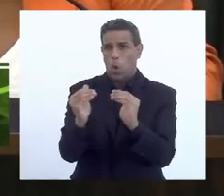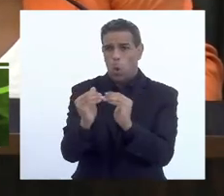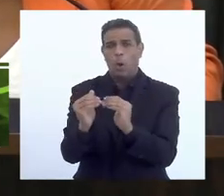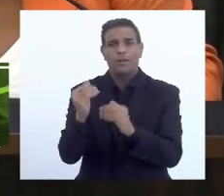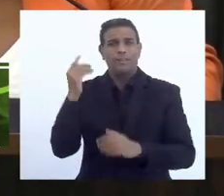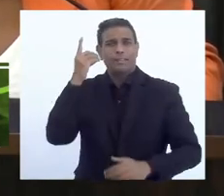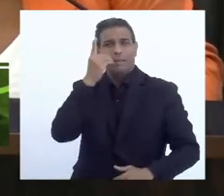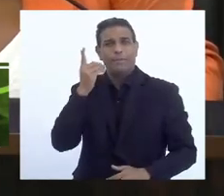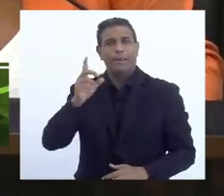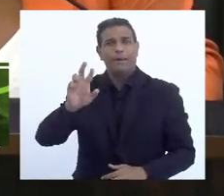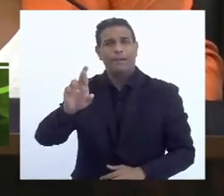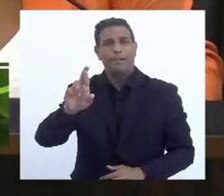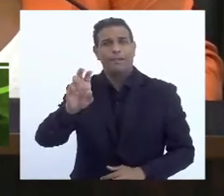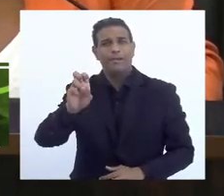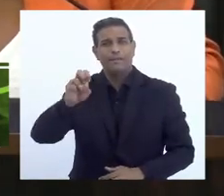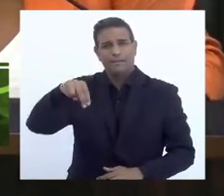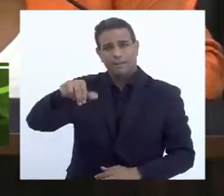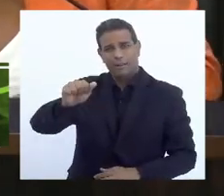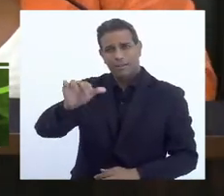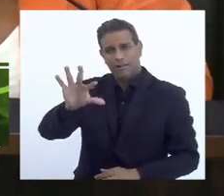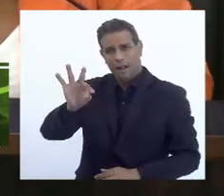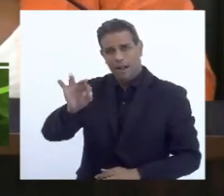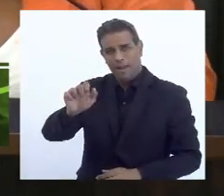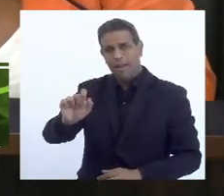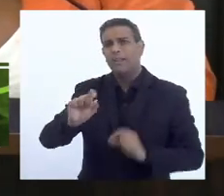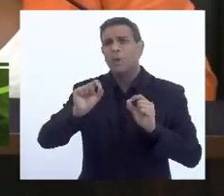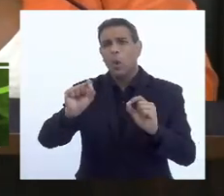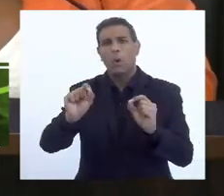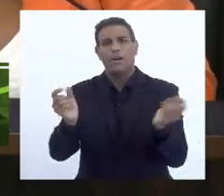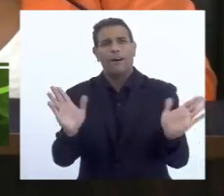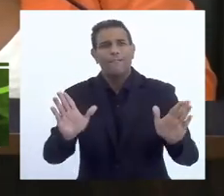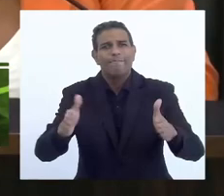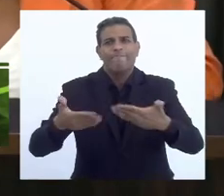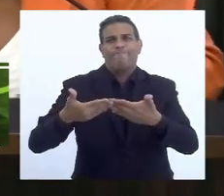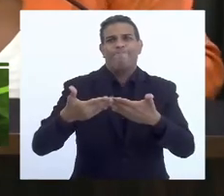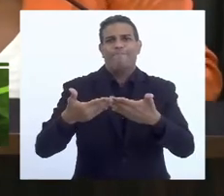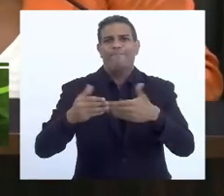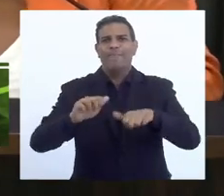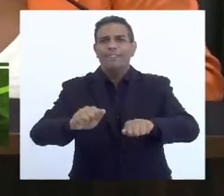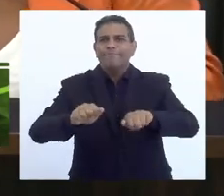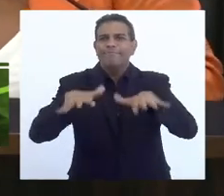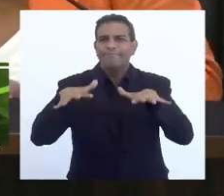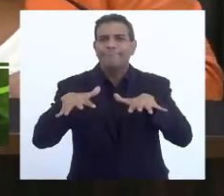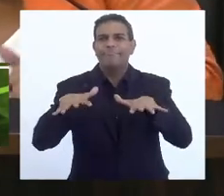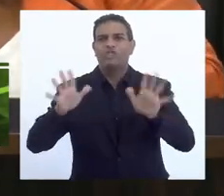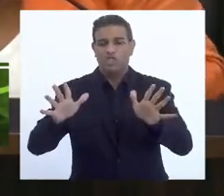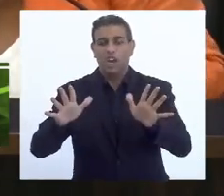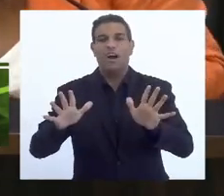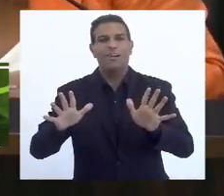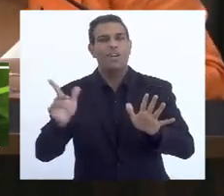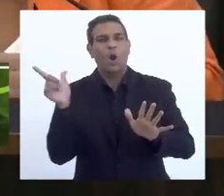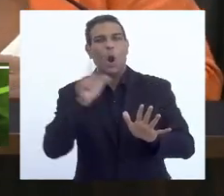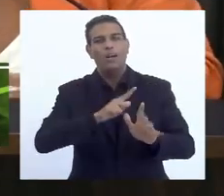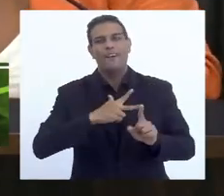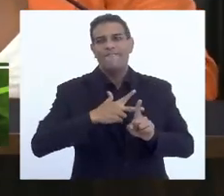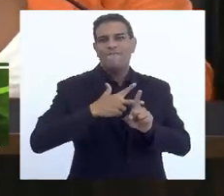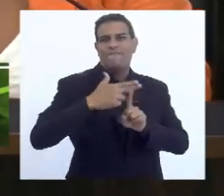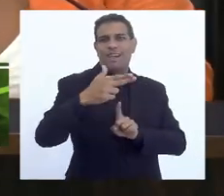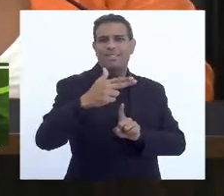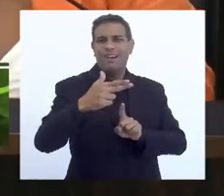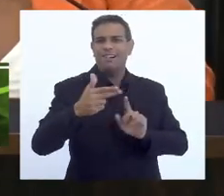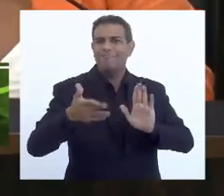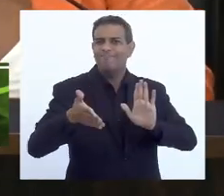Renata Souza, nós queríamos fechar essa atividade que já está vitoriosa, como